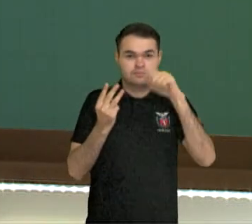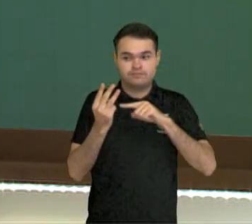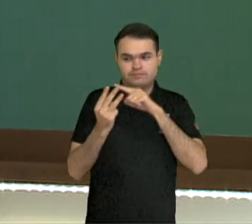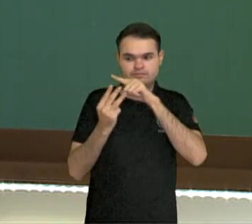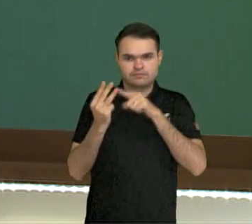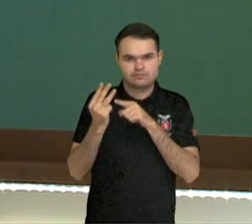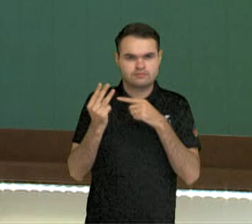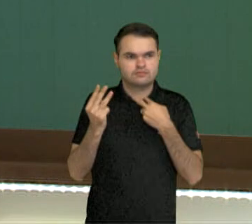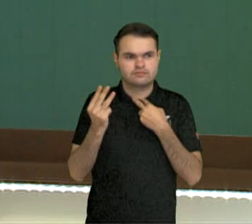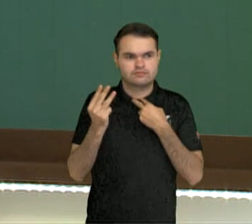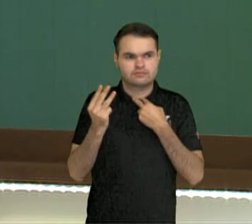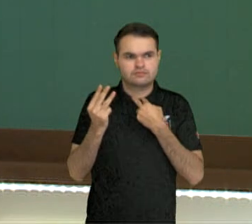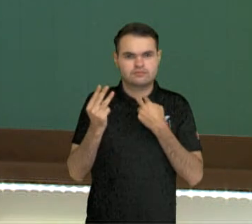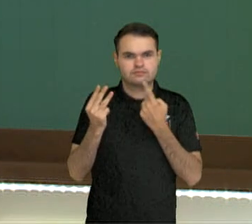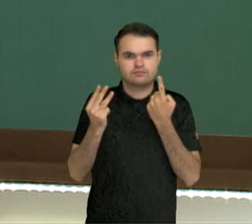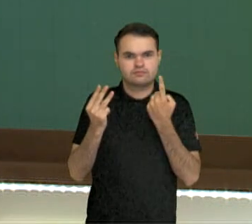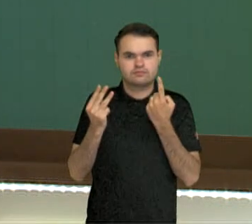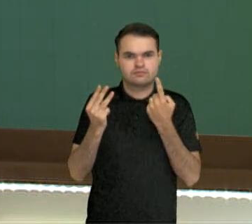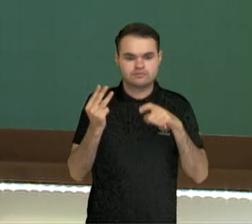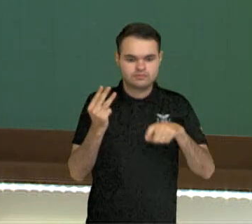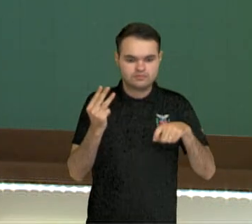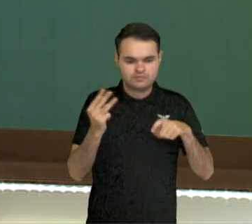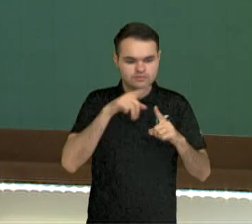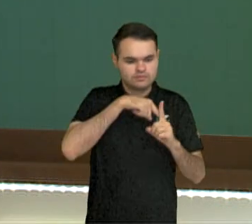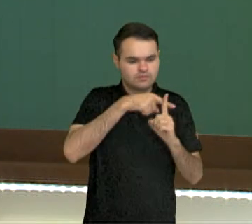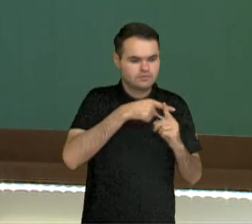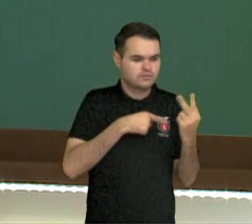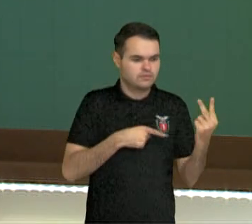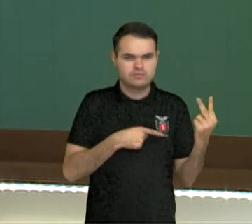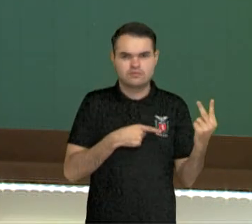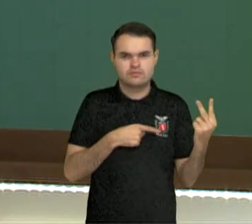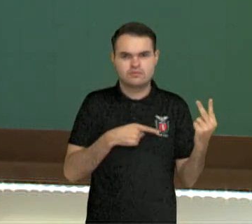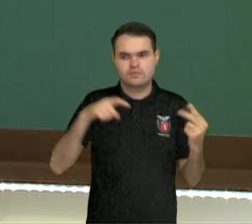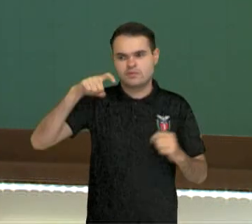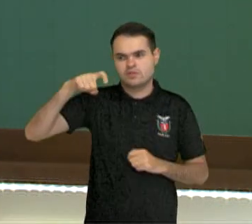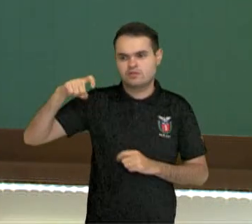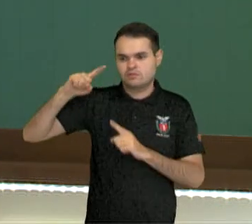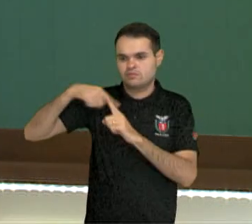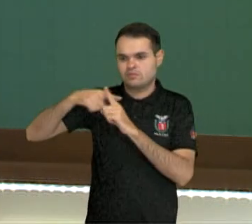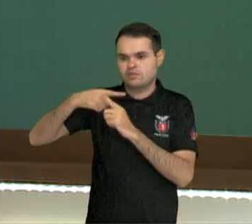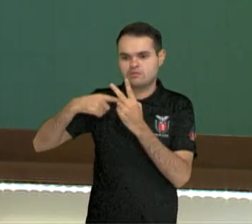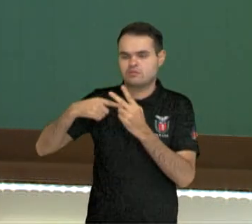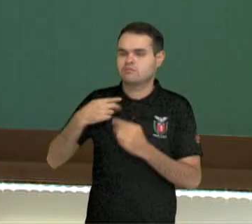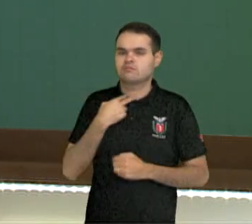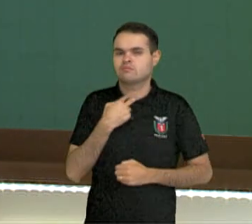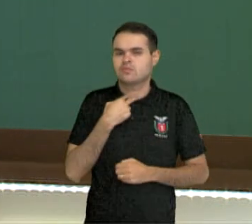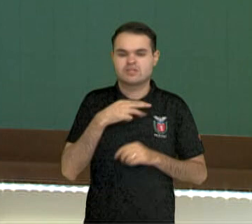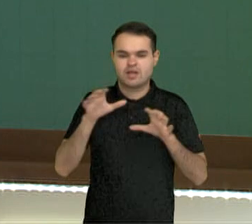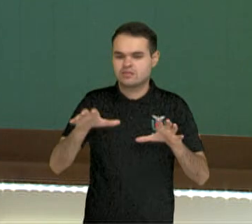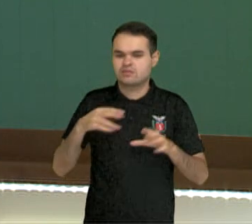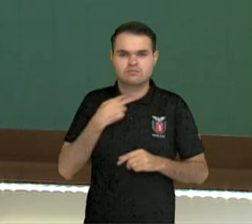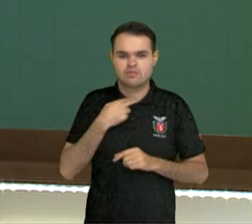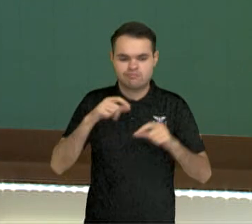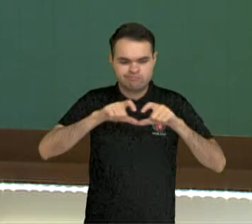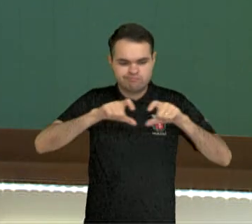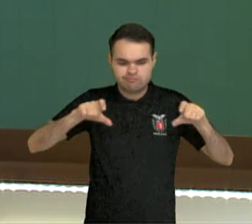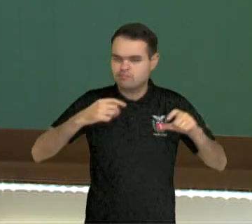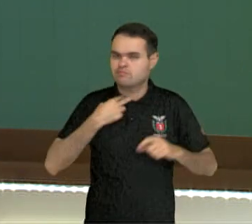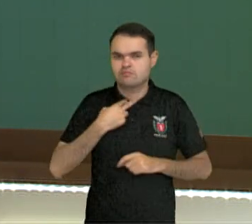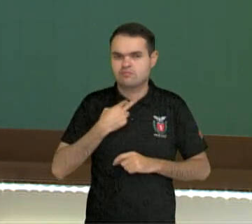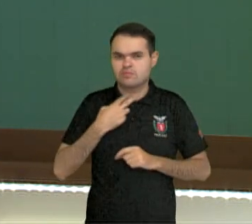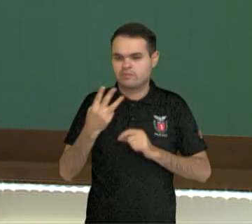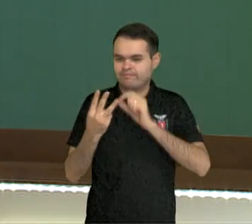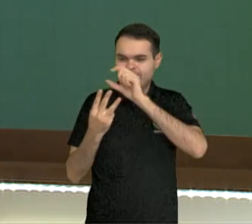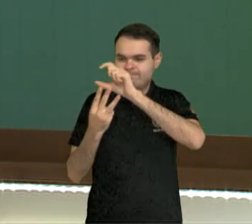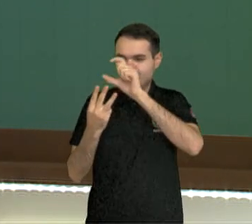não posso escrever como x mais 2, um quadrado de lado x mais 2, porque não vai dar